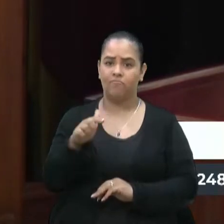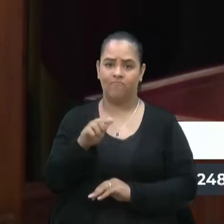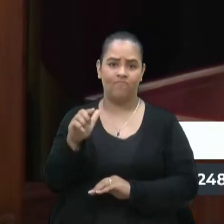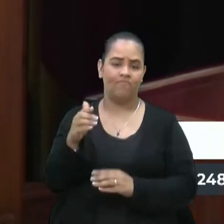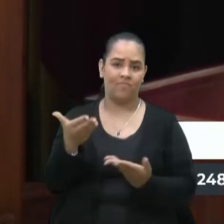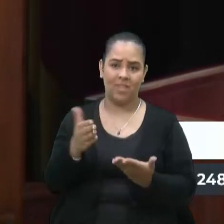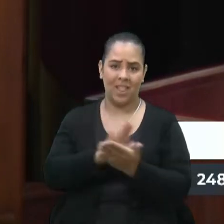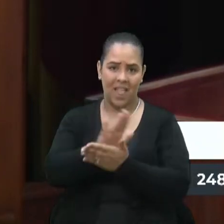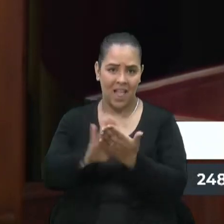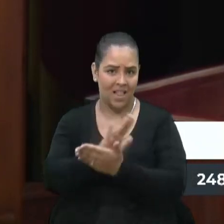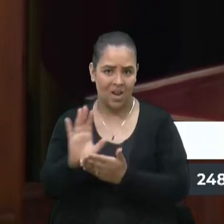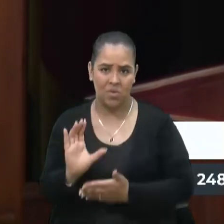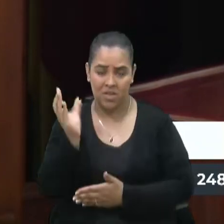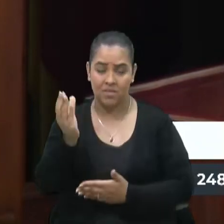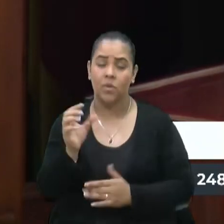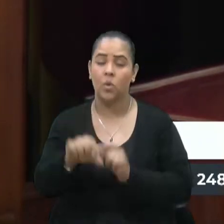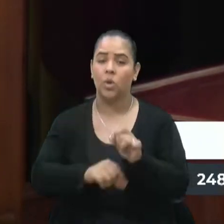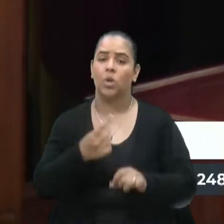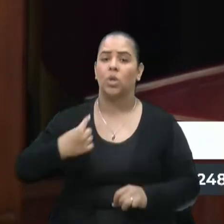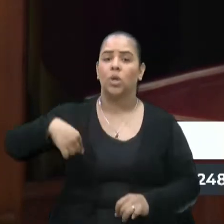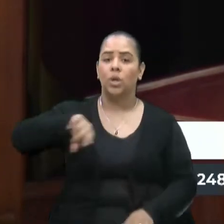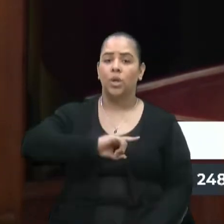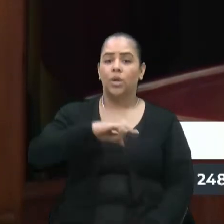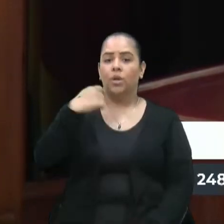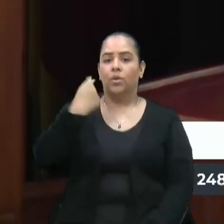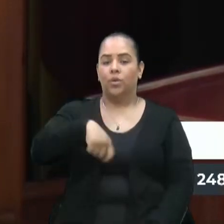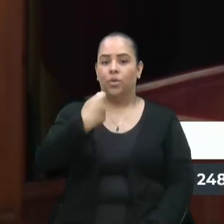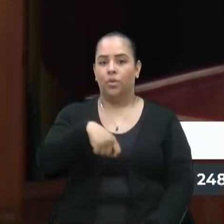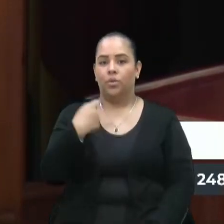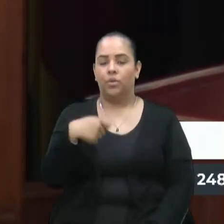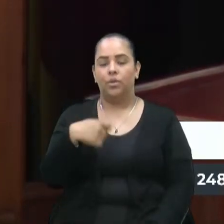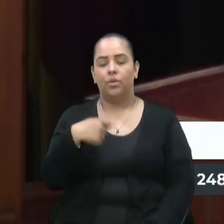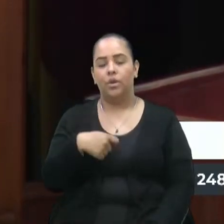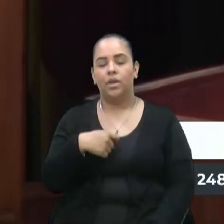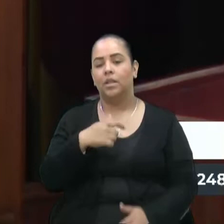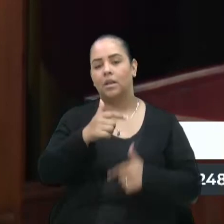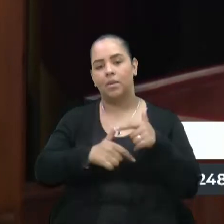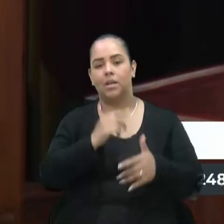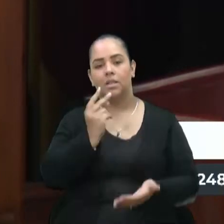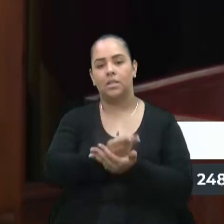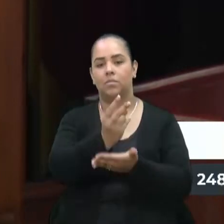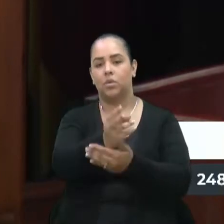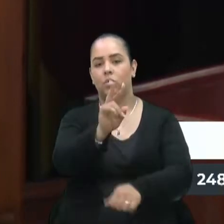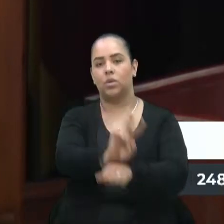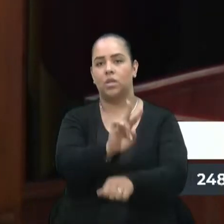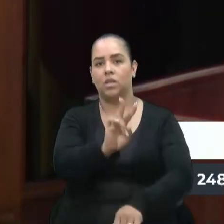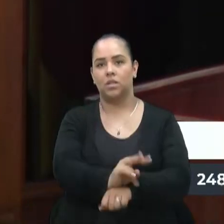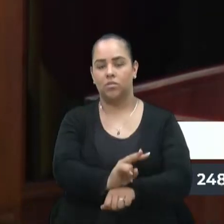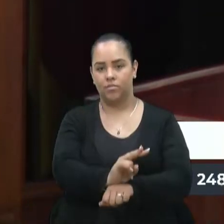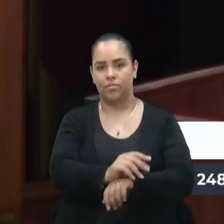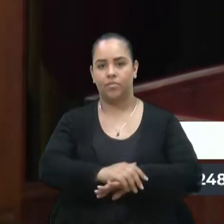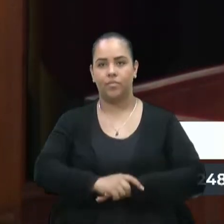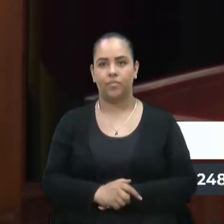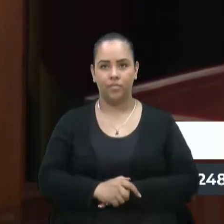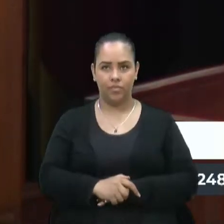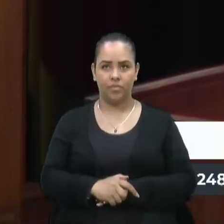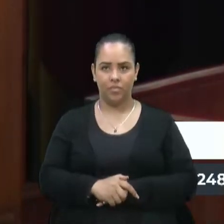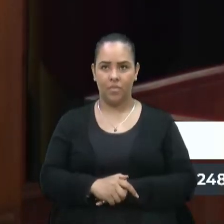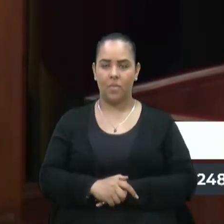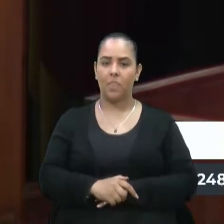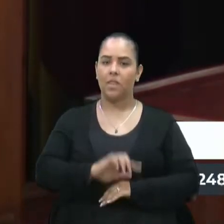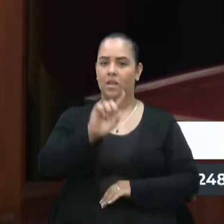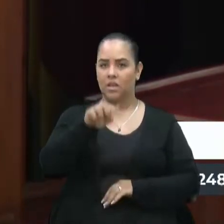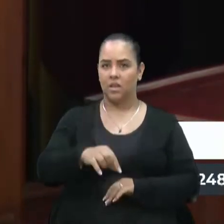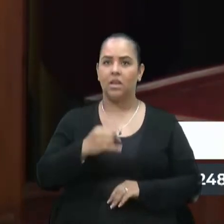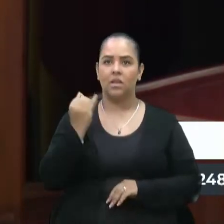recurso. Então, o que nós precisamos é, primeiro, trabalhar sempre na prevenção. E por isso que eu acredito o quanto é importante o trabalho